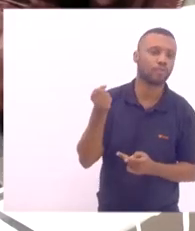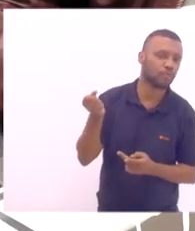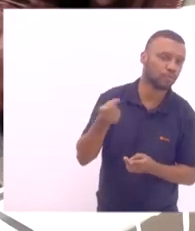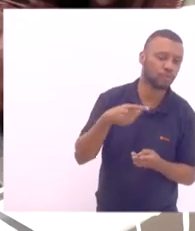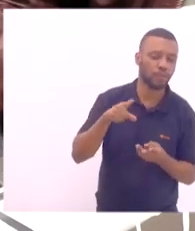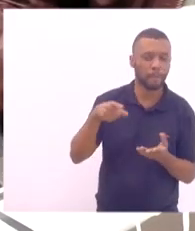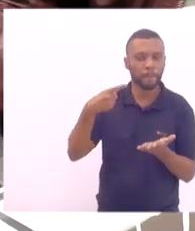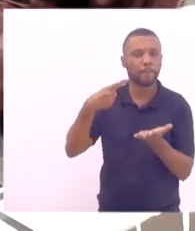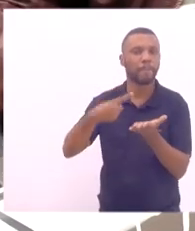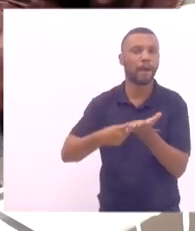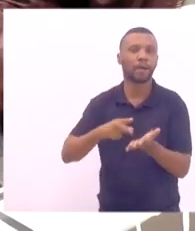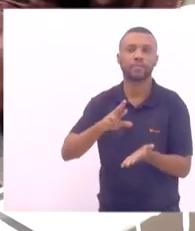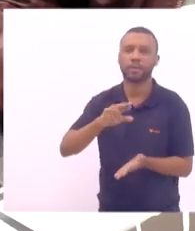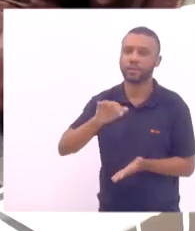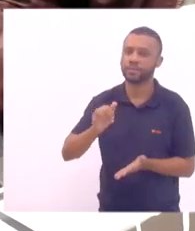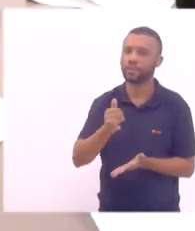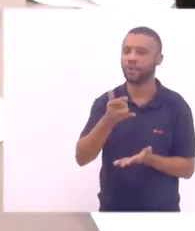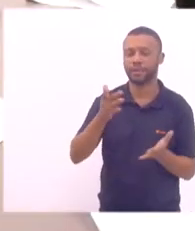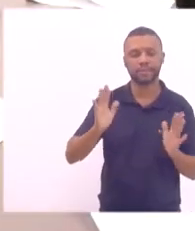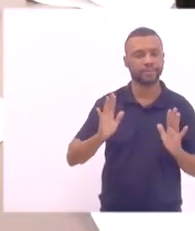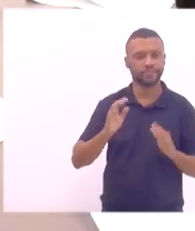RJ...